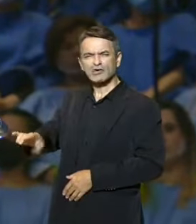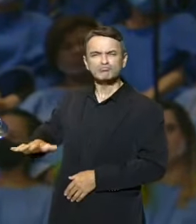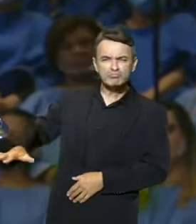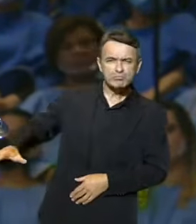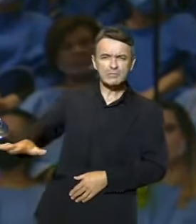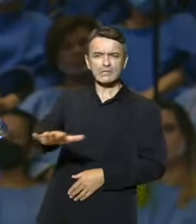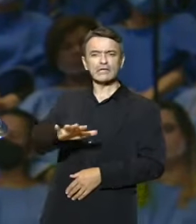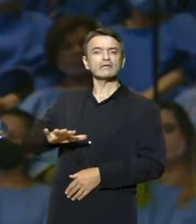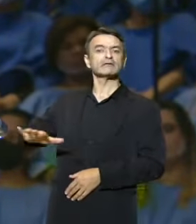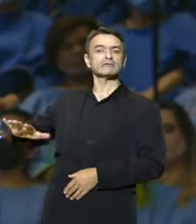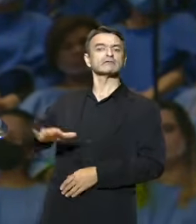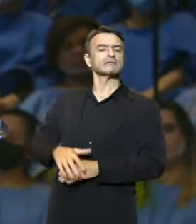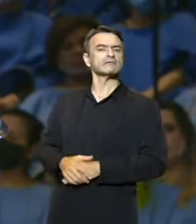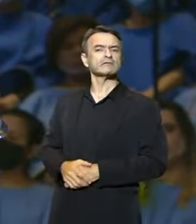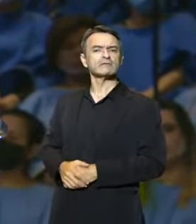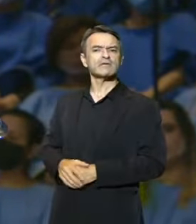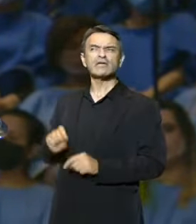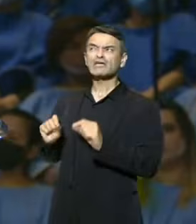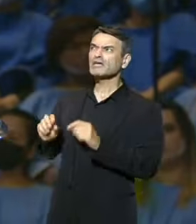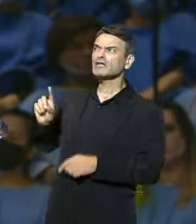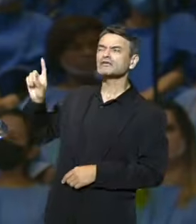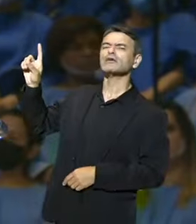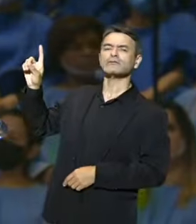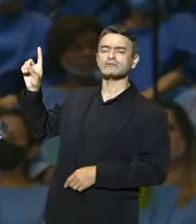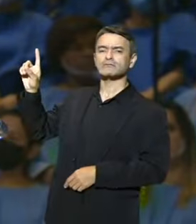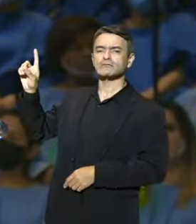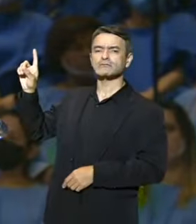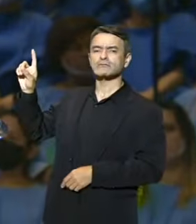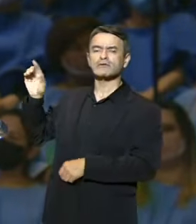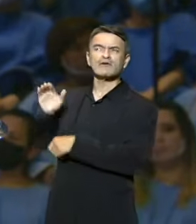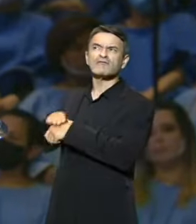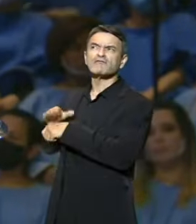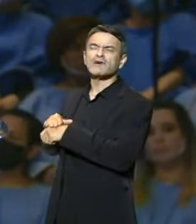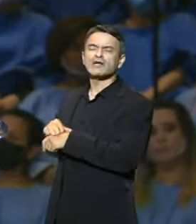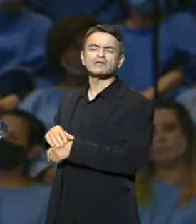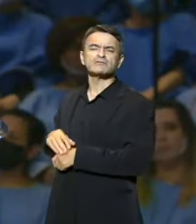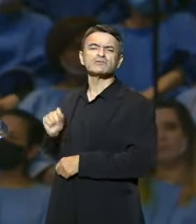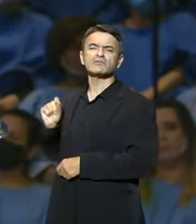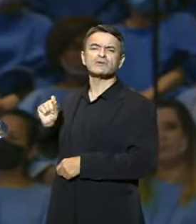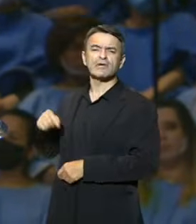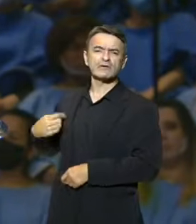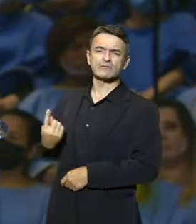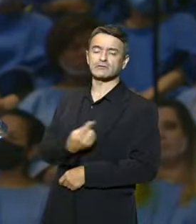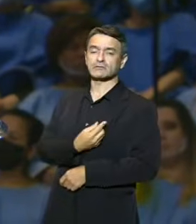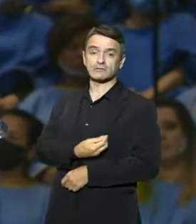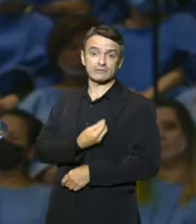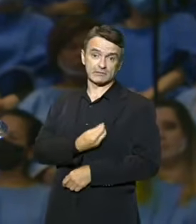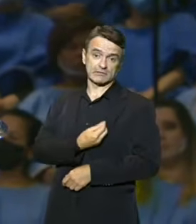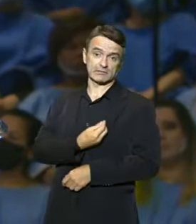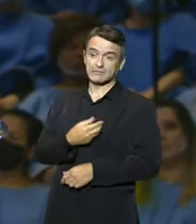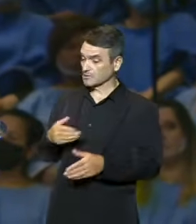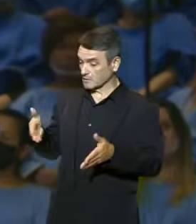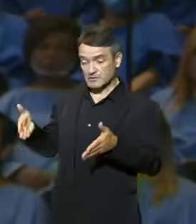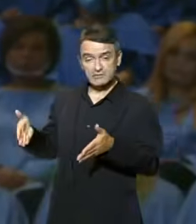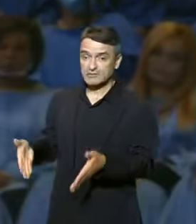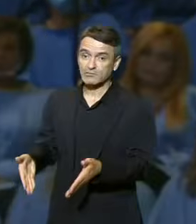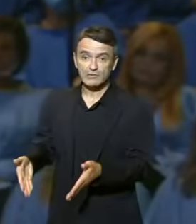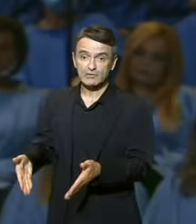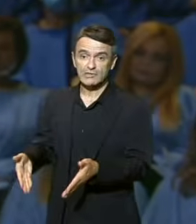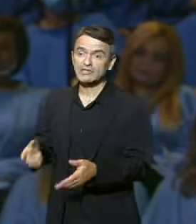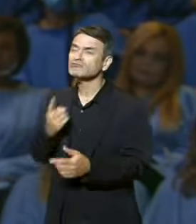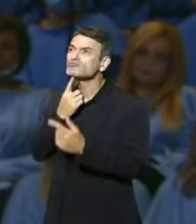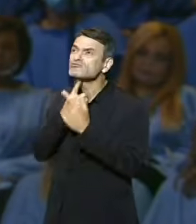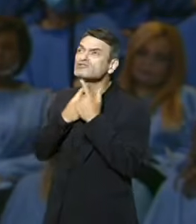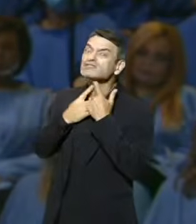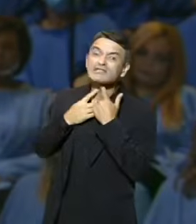do coração e de quem é Deus e o que Ele faz com a nossa vida. Por isso, sepulturas do deserto, do